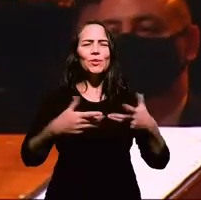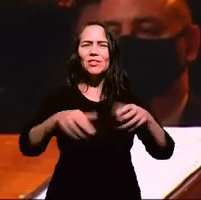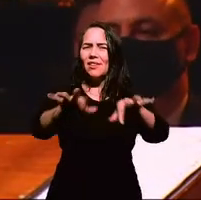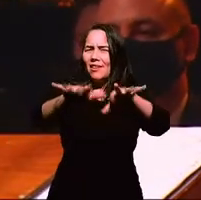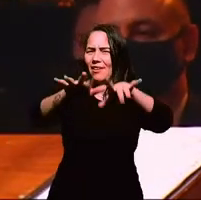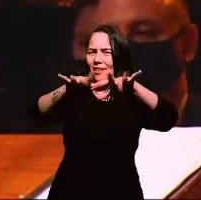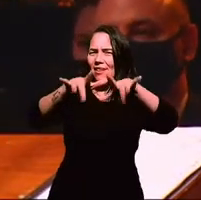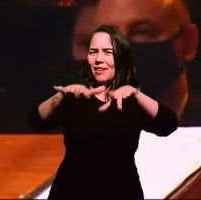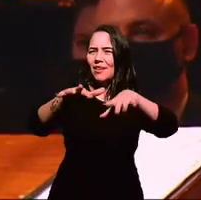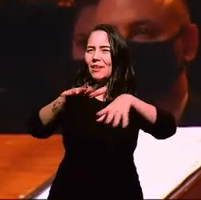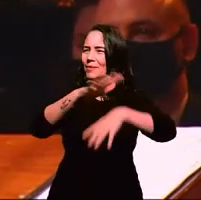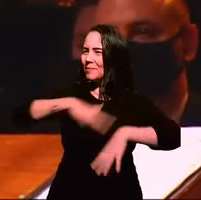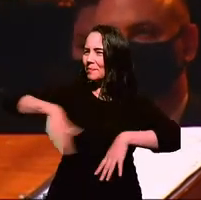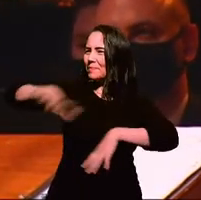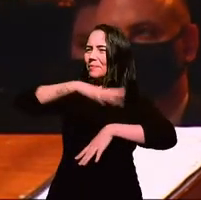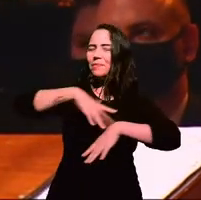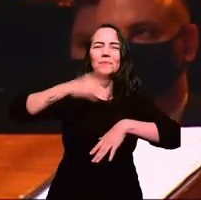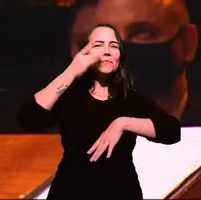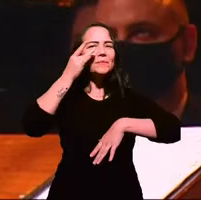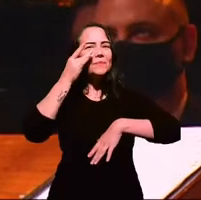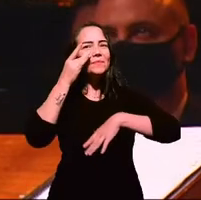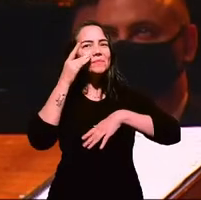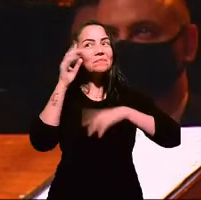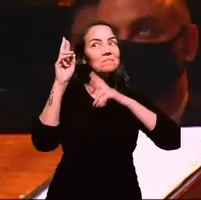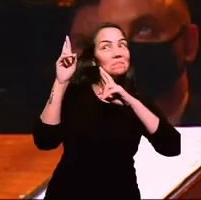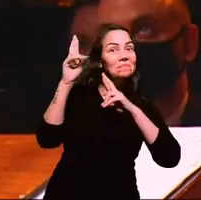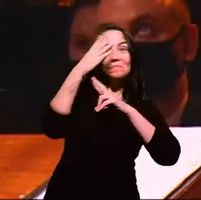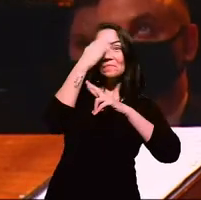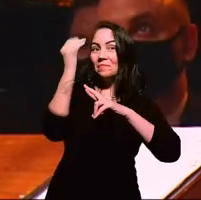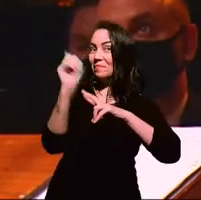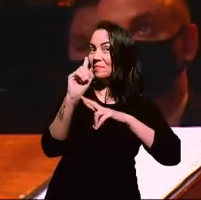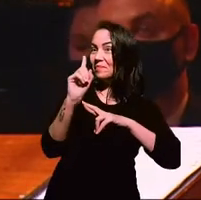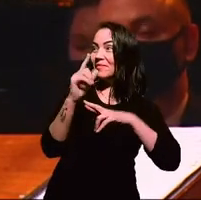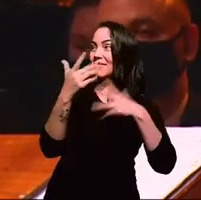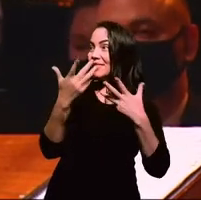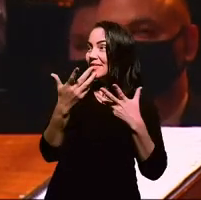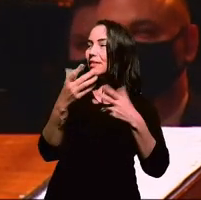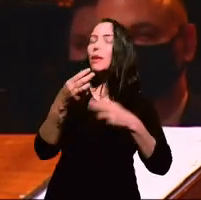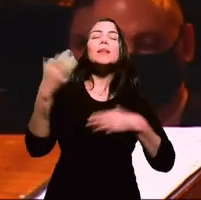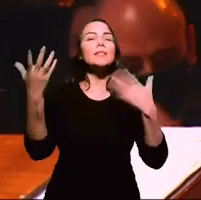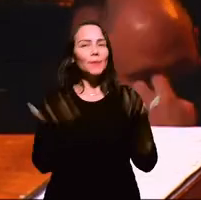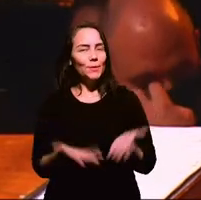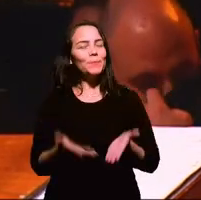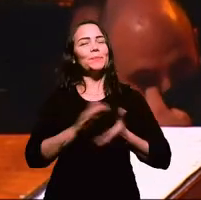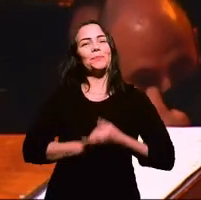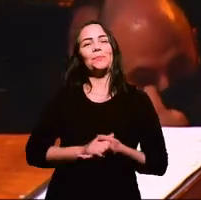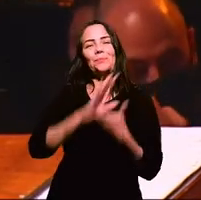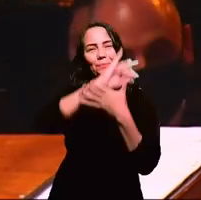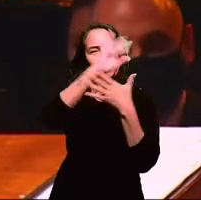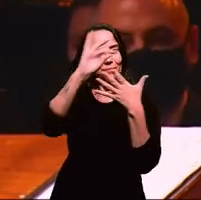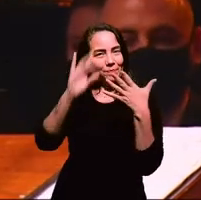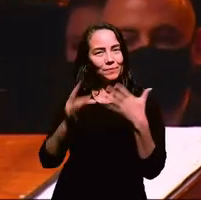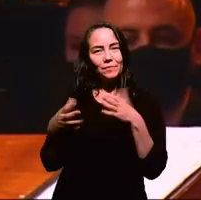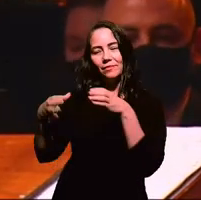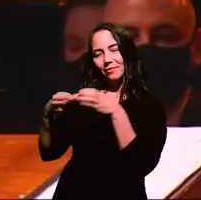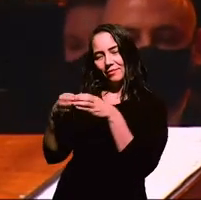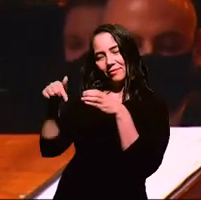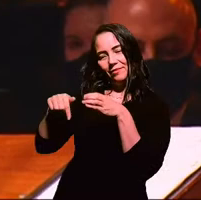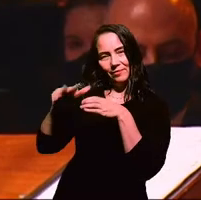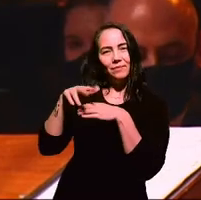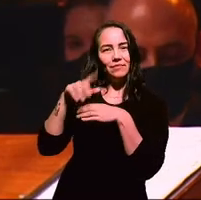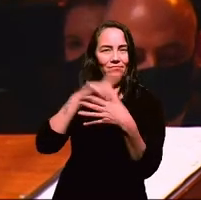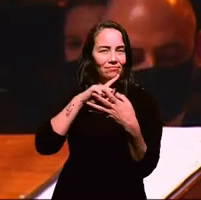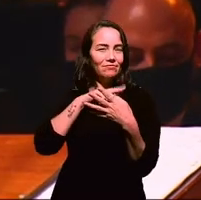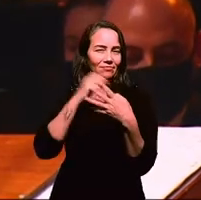Eu acho que eu já agradeci a todo mundo, espero não ter esquecido ninguém. E sobre a terceira e última parte, então, do concerto, tem